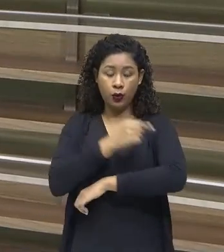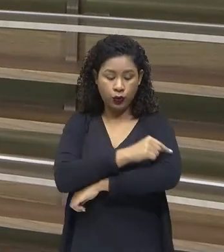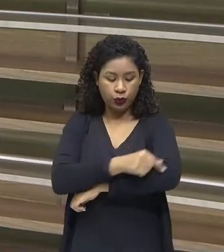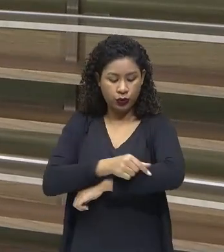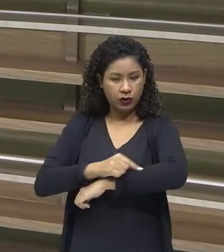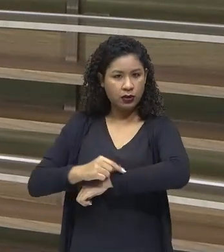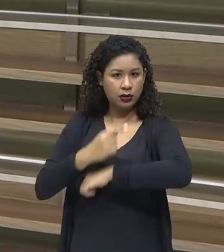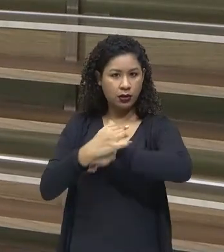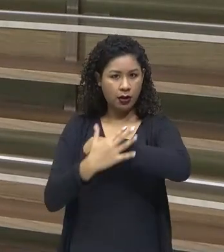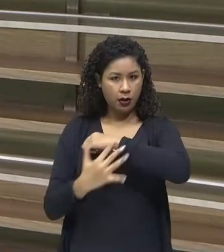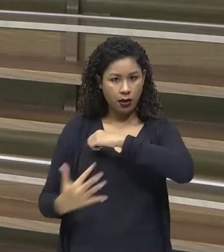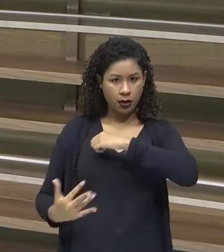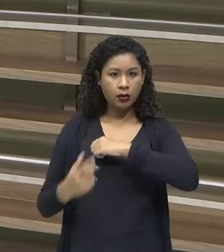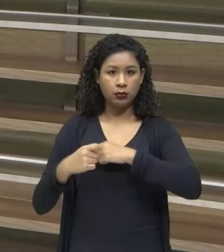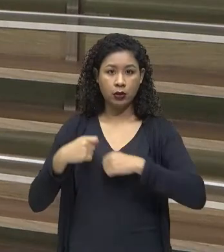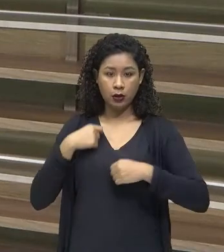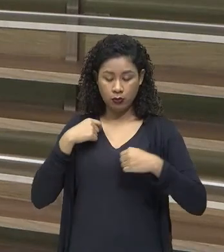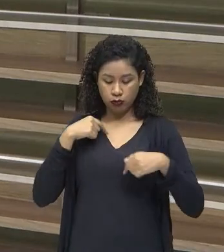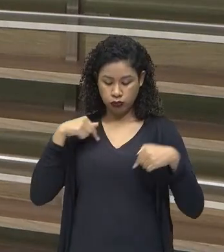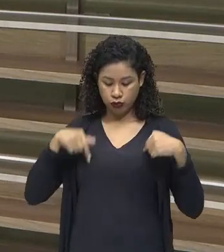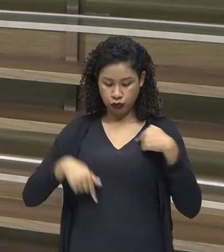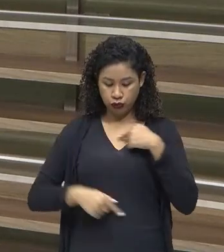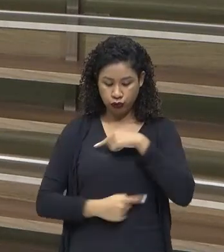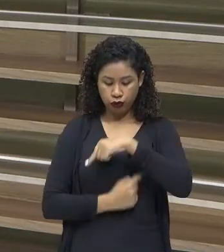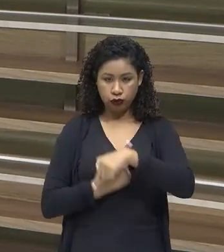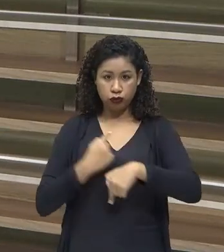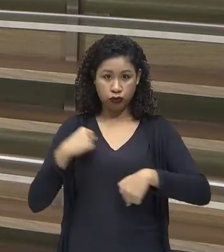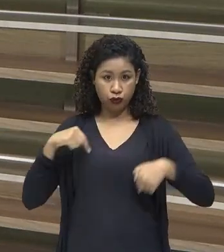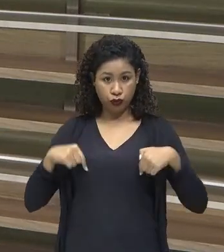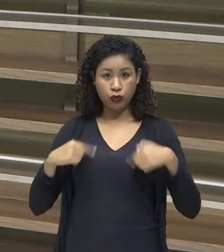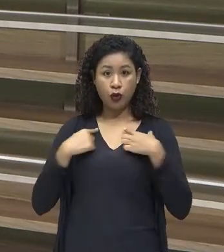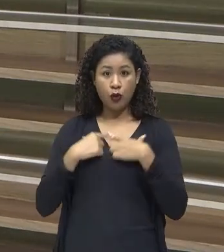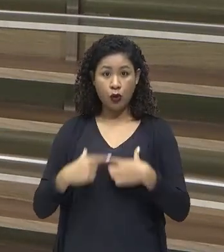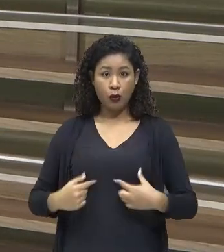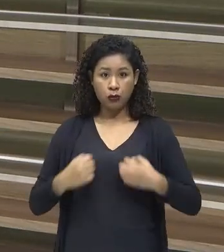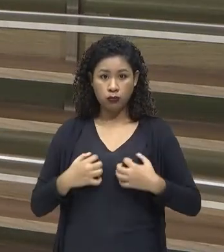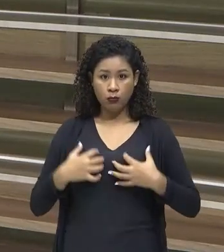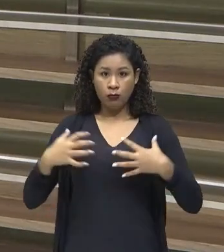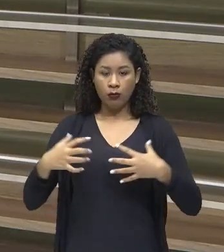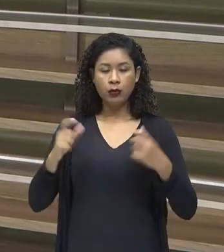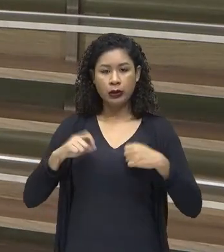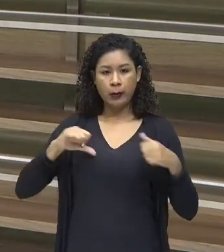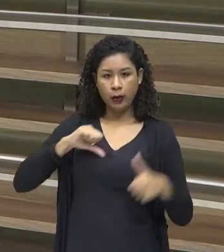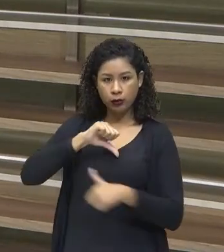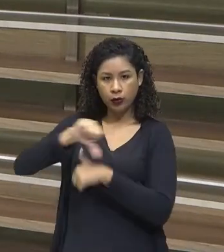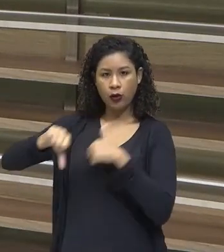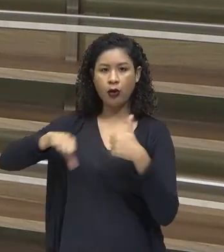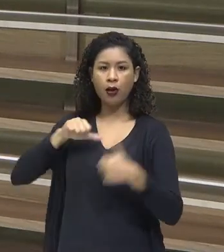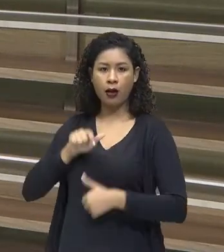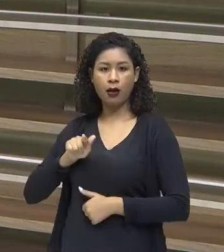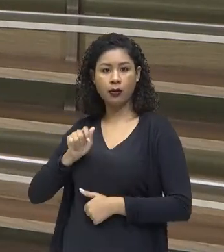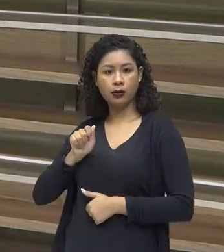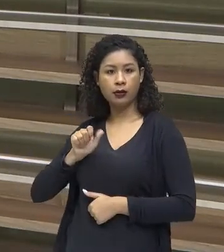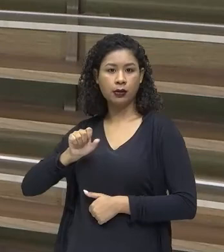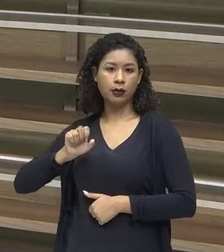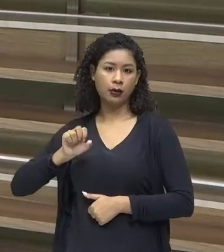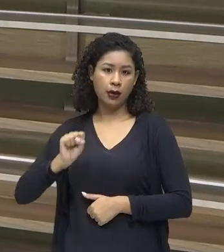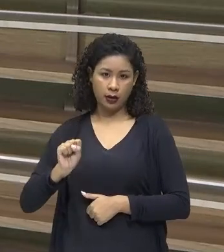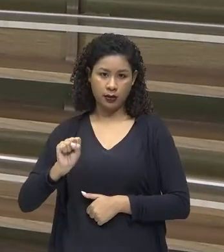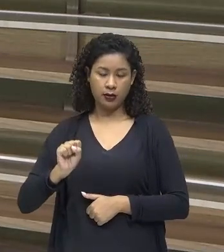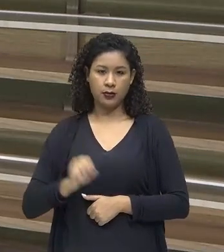onde ocorrem as trocas gasosas. Por isso que sim, ele está relacionado com a eliminação de excreções, porque ele vai